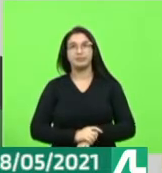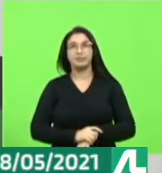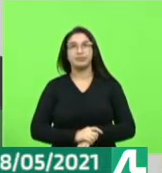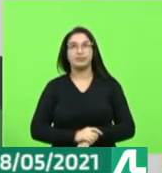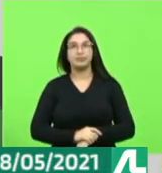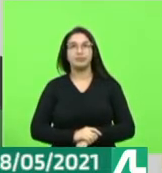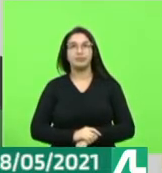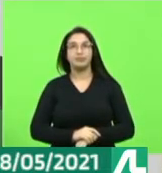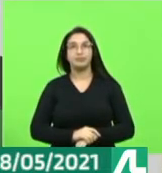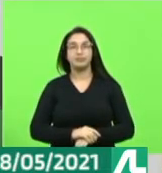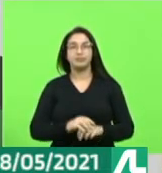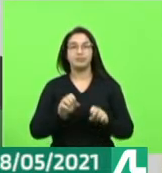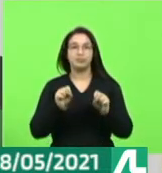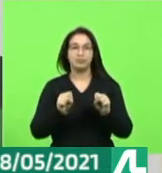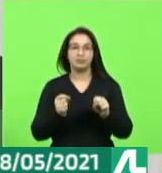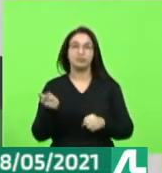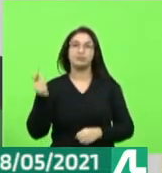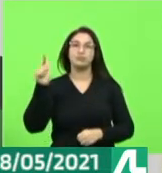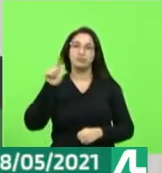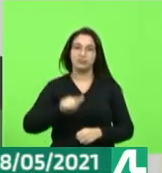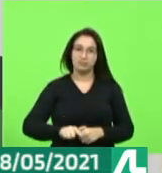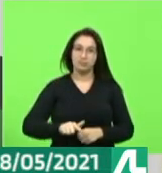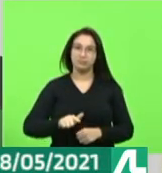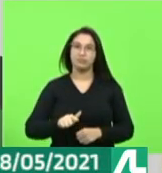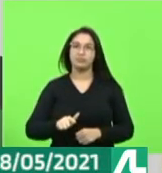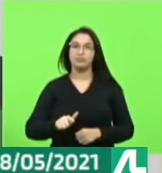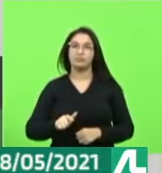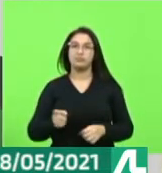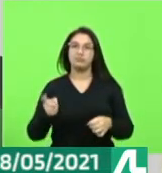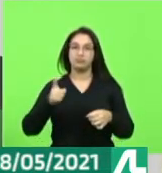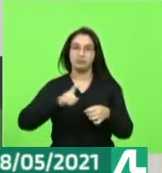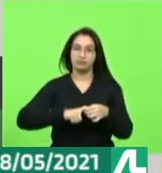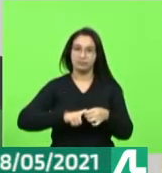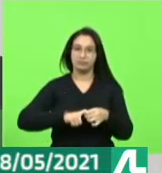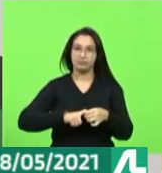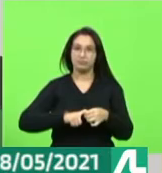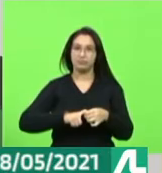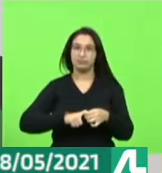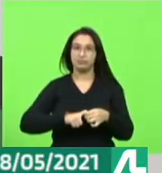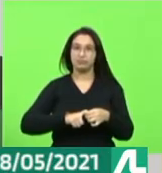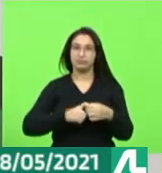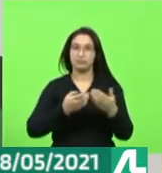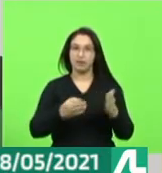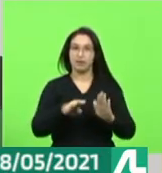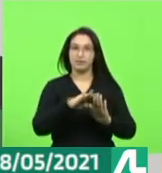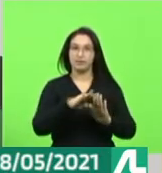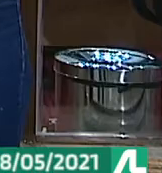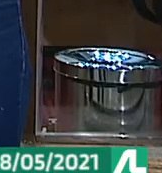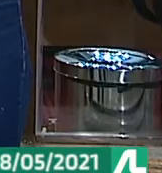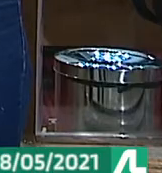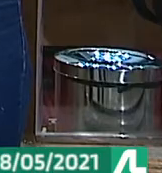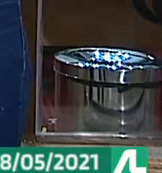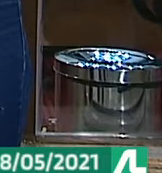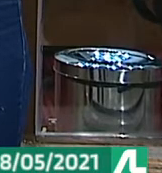coloquem novamente essa disciplina nos bancos escolares.